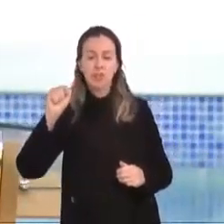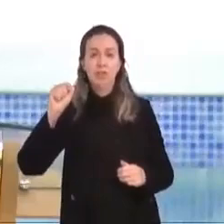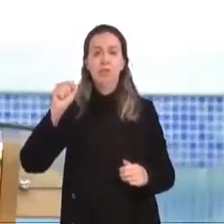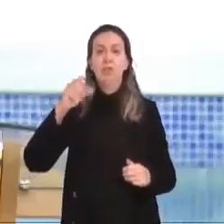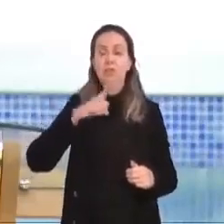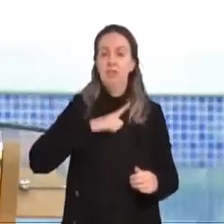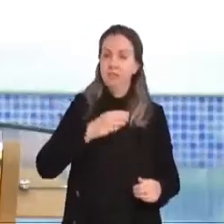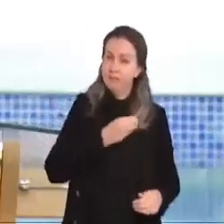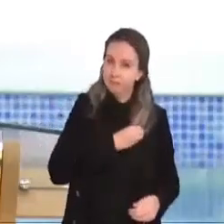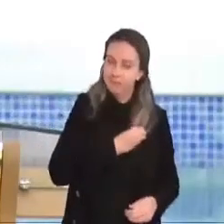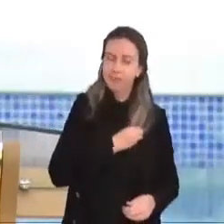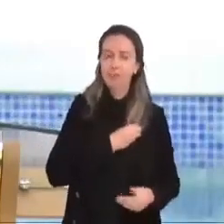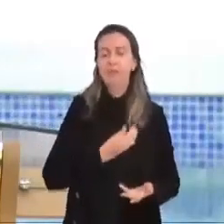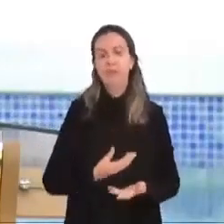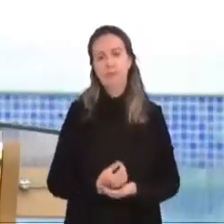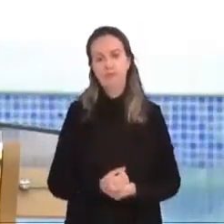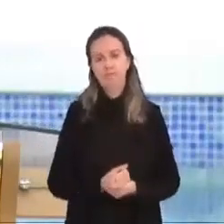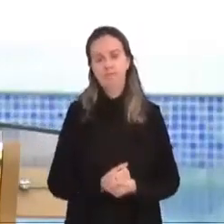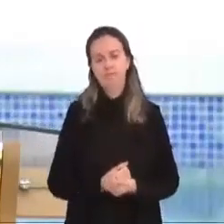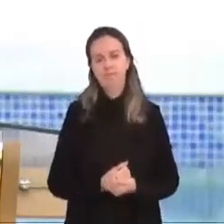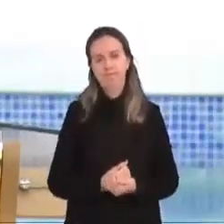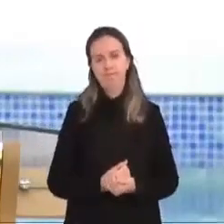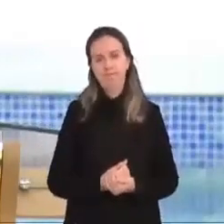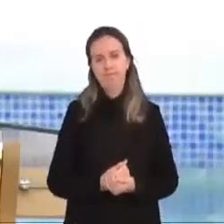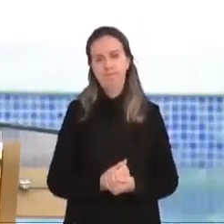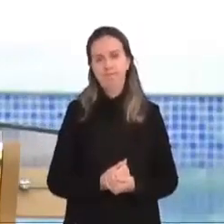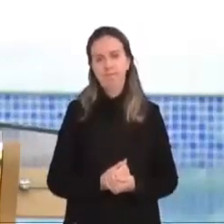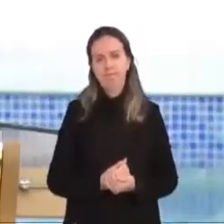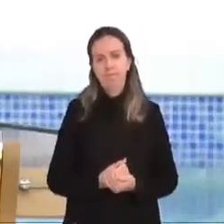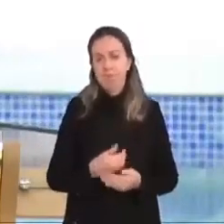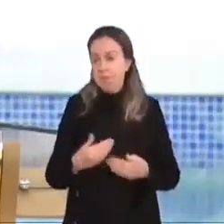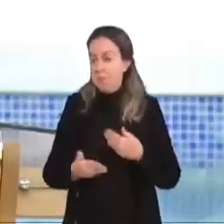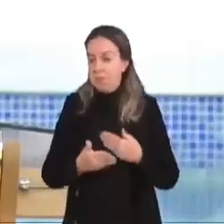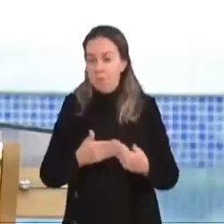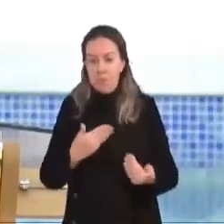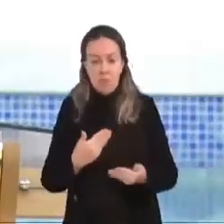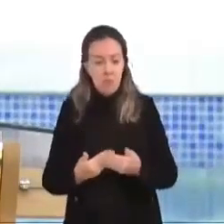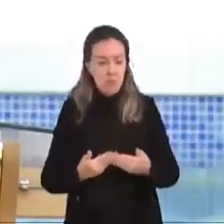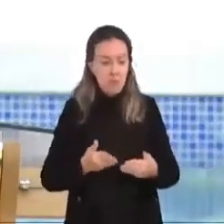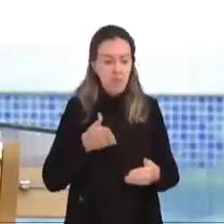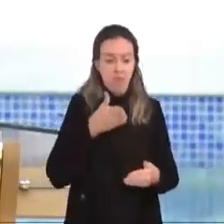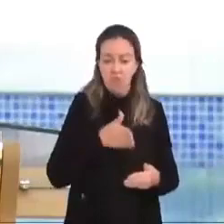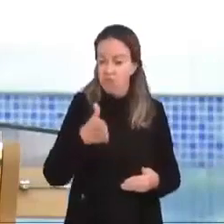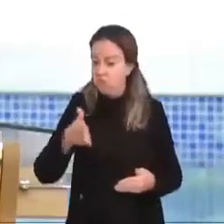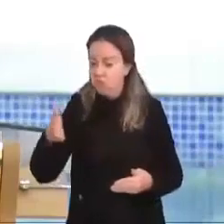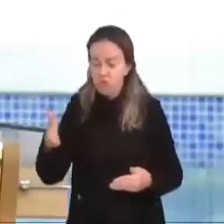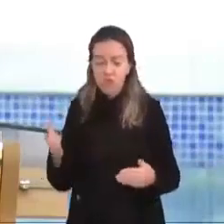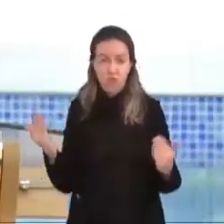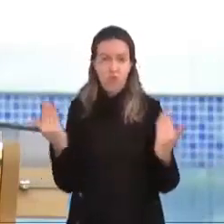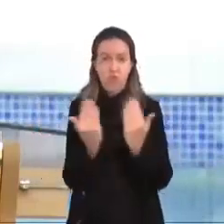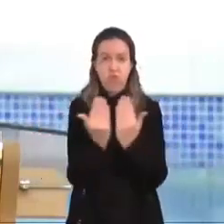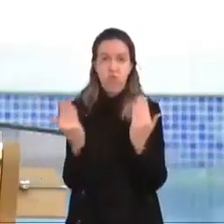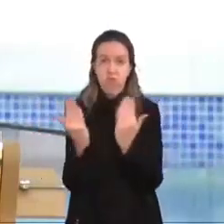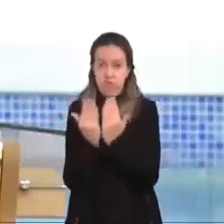Você é profeta, mas você não consegue ir onde quer, enquanto eu sou Deus.